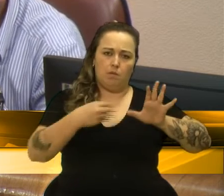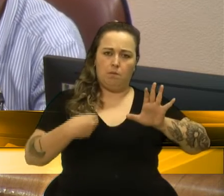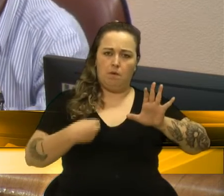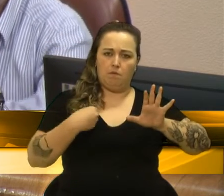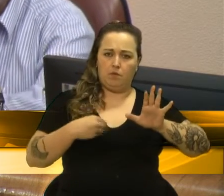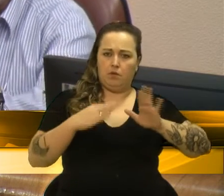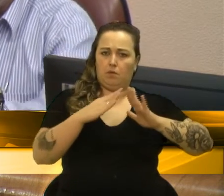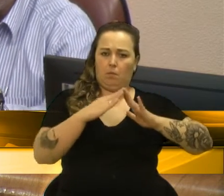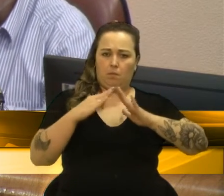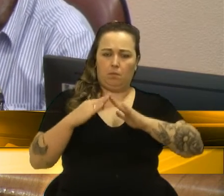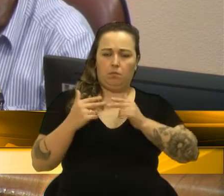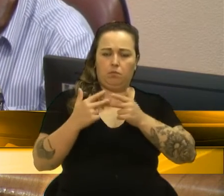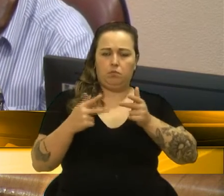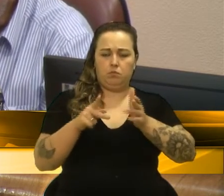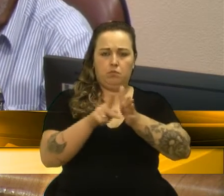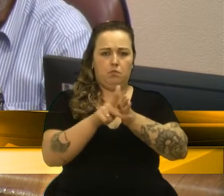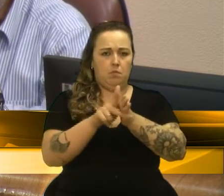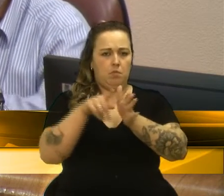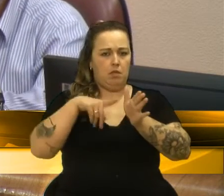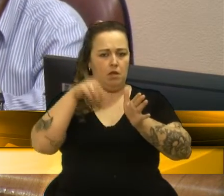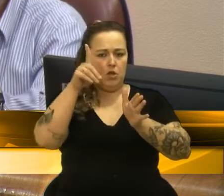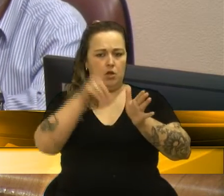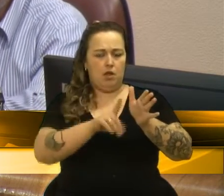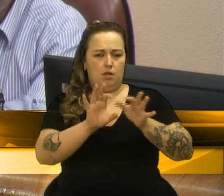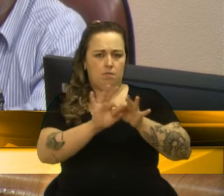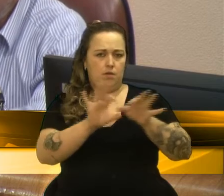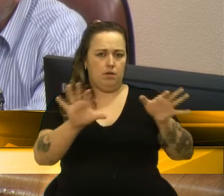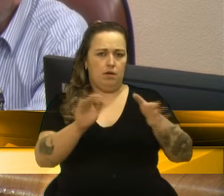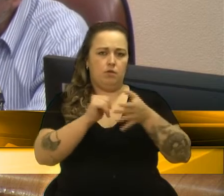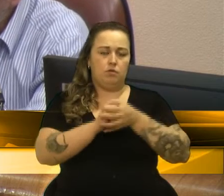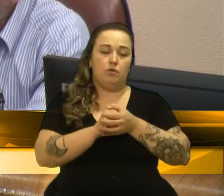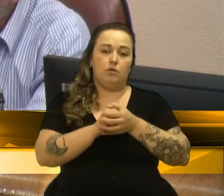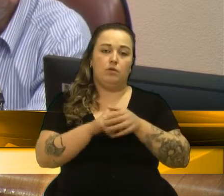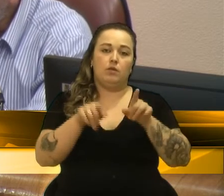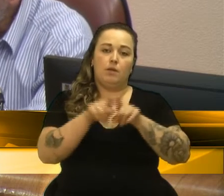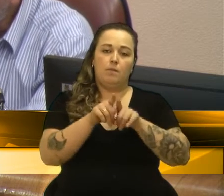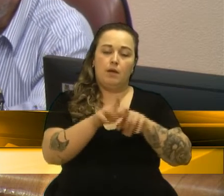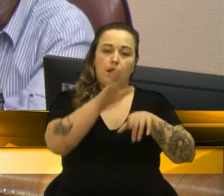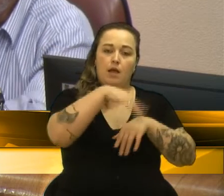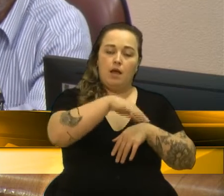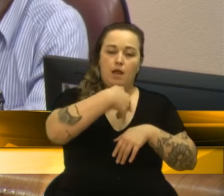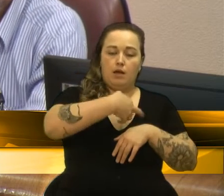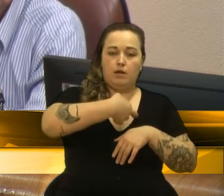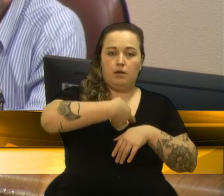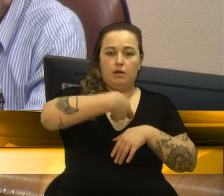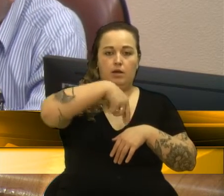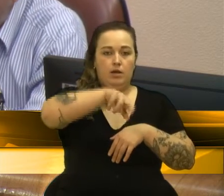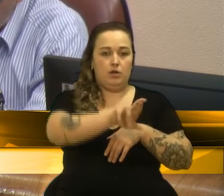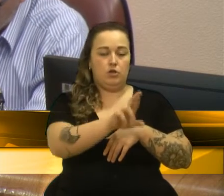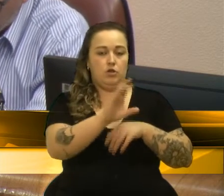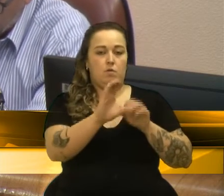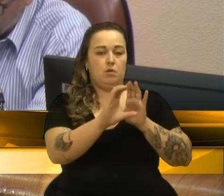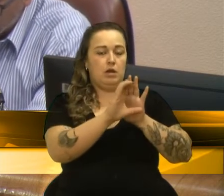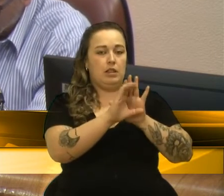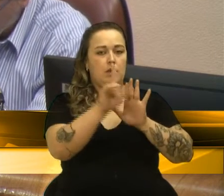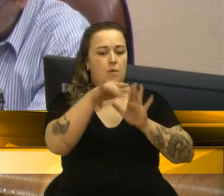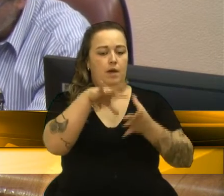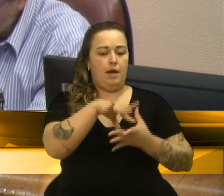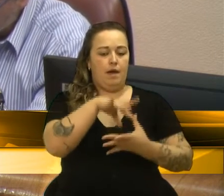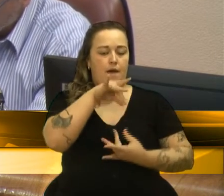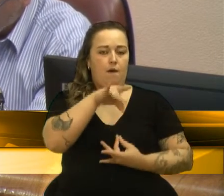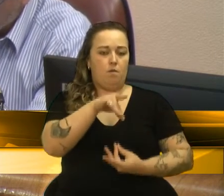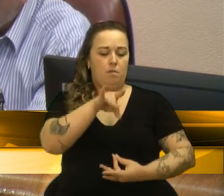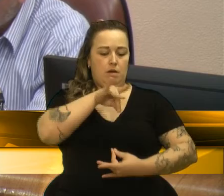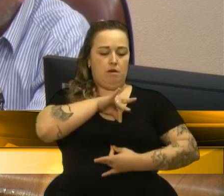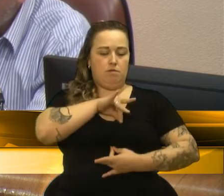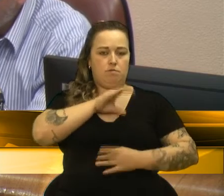propriedade. Ao contrário do sugerido pelas tradições cristã e cartesiana, não é a alma que está aprisionada ao